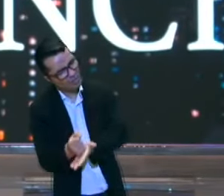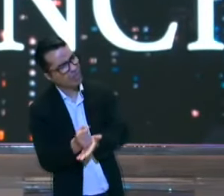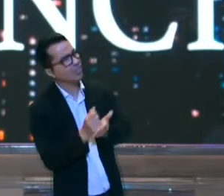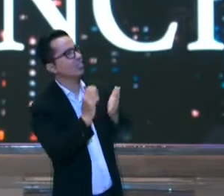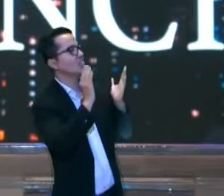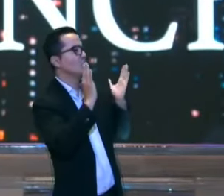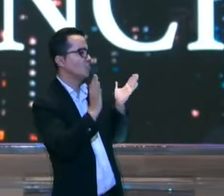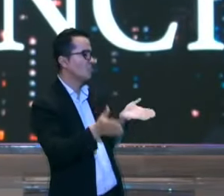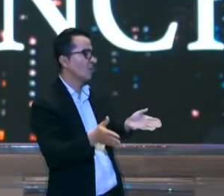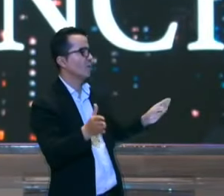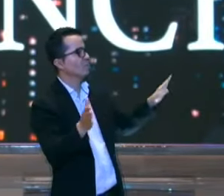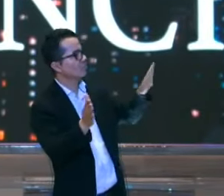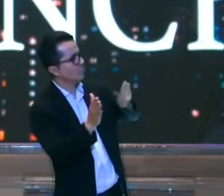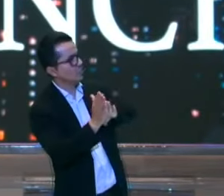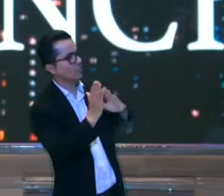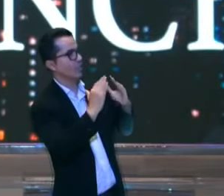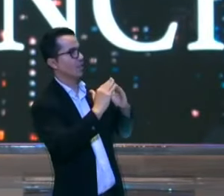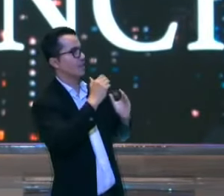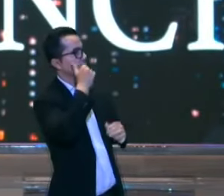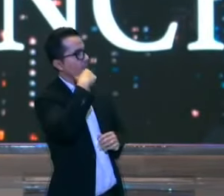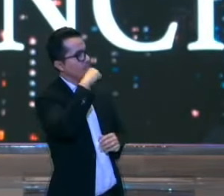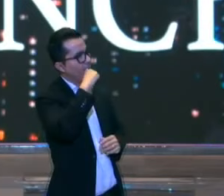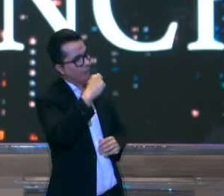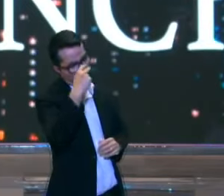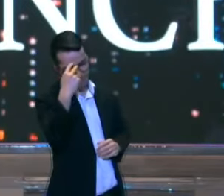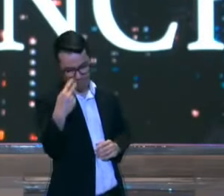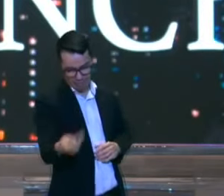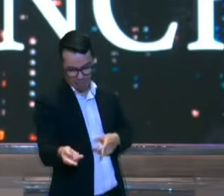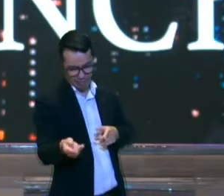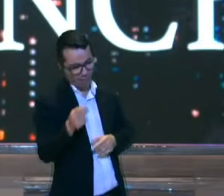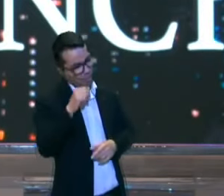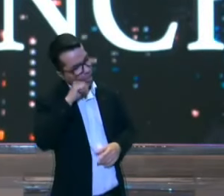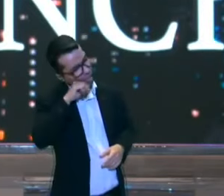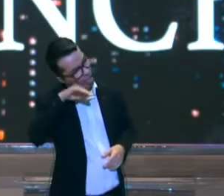Eu tive que dar banho na minha mãe, por ela para dormir.